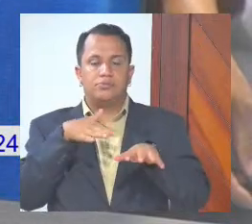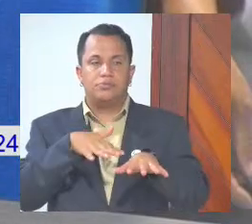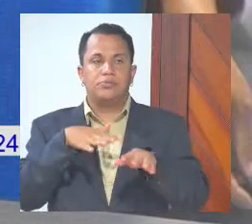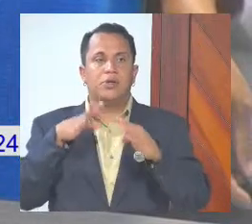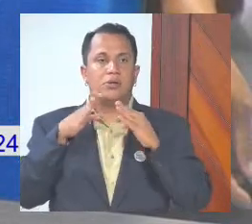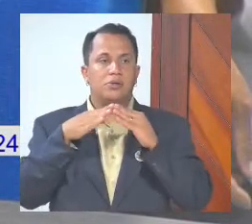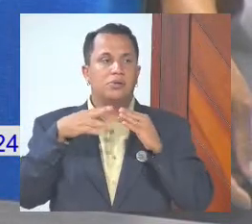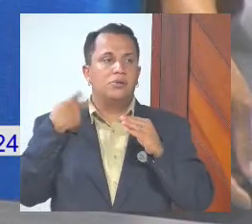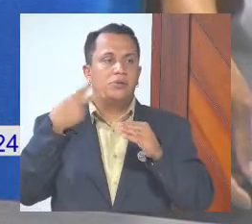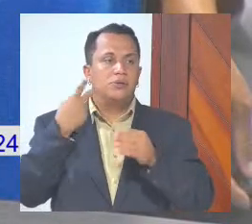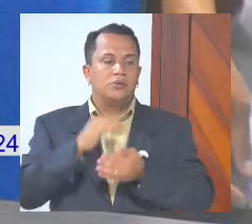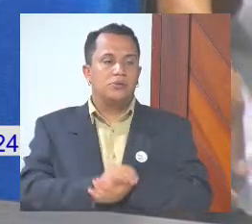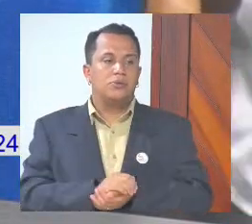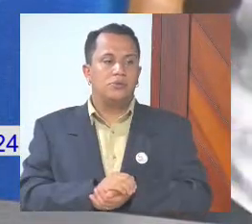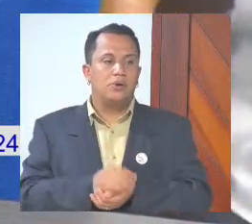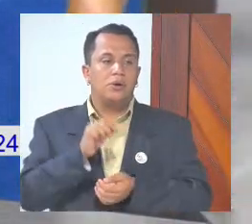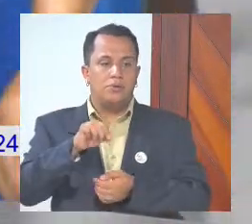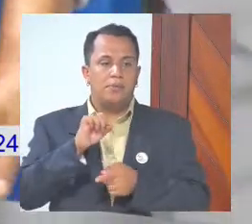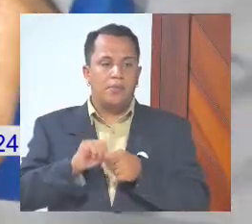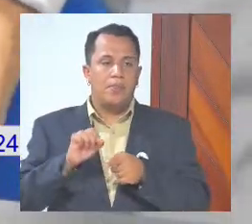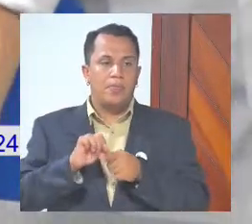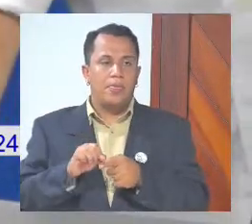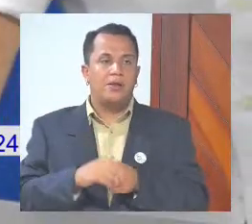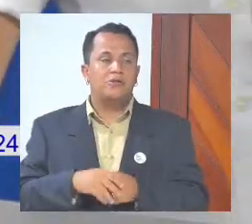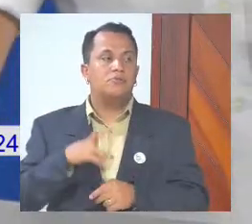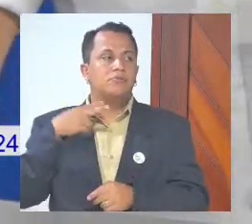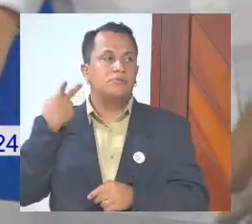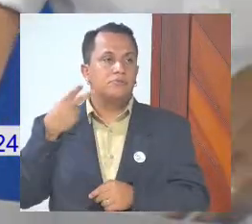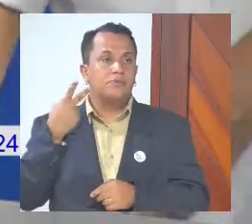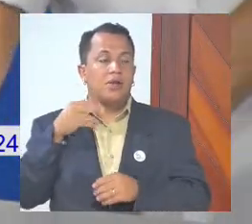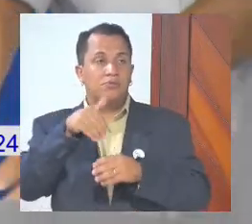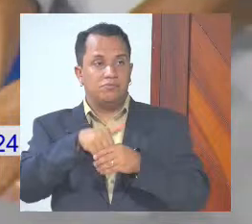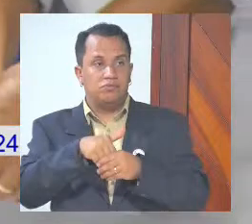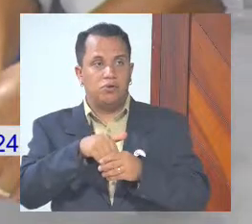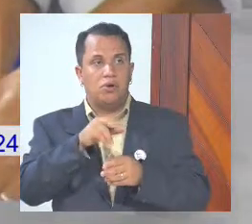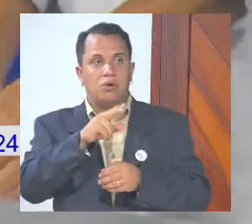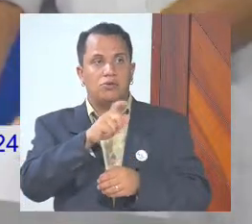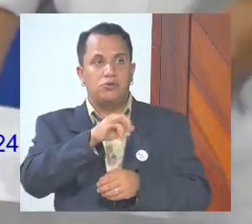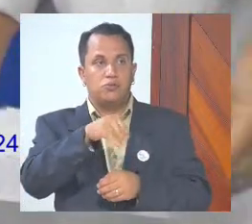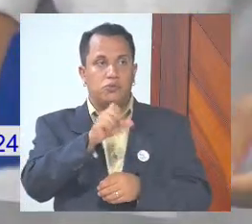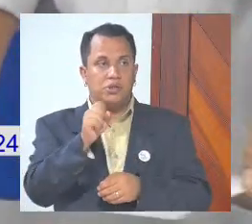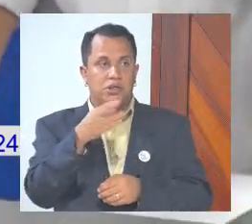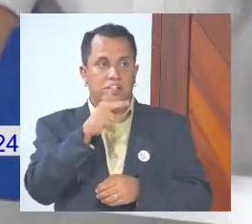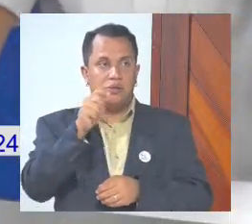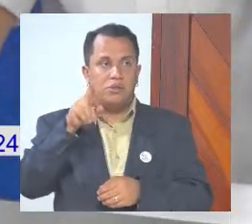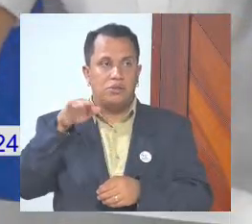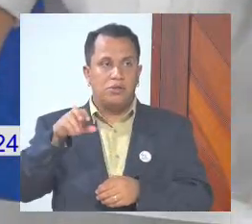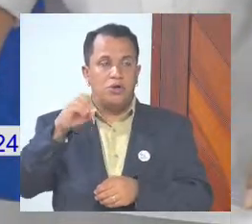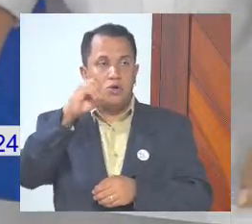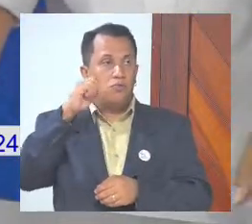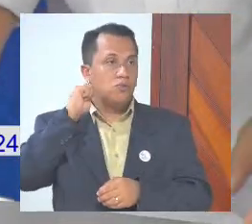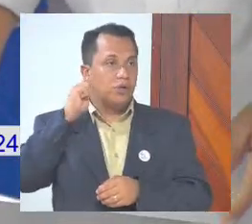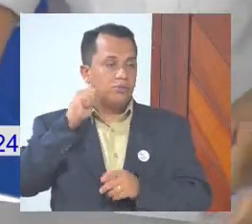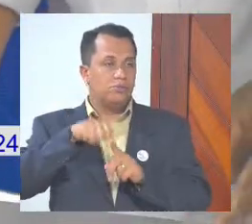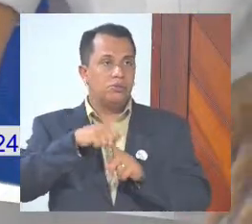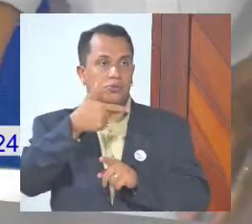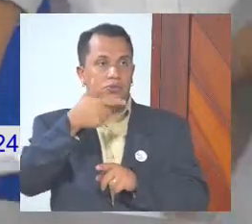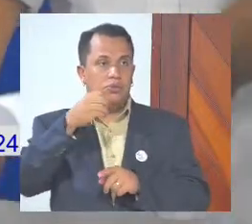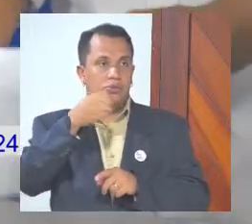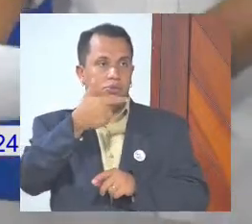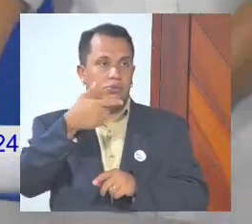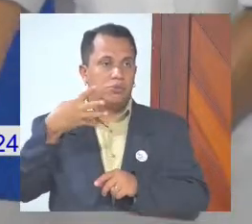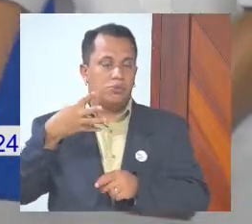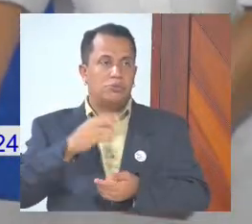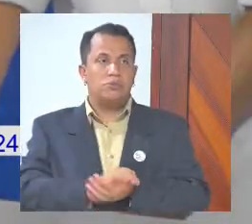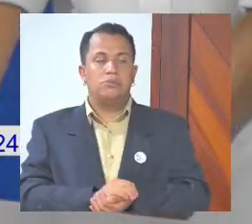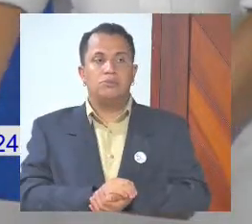Câmara Municipal, o vereador José de Arimateia Nunes, em 2 de abril de